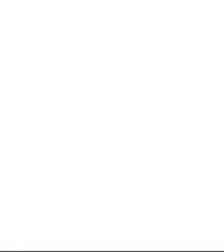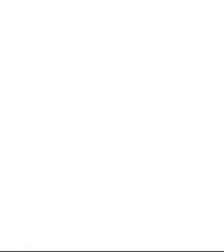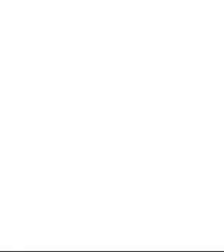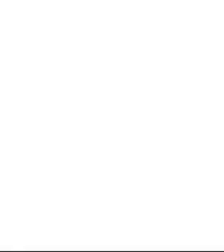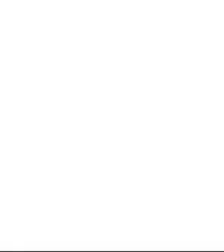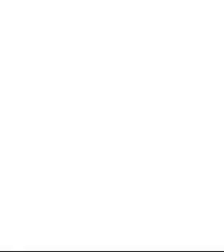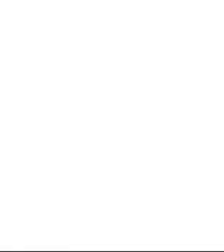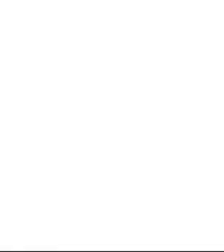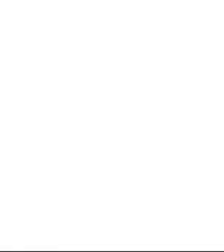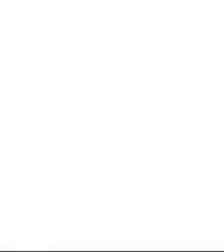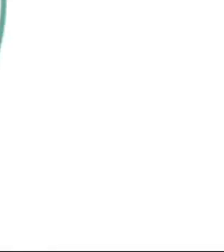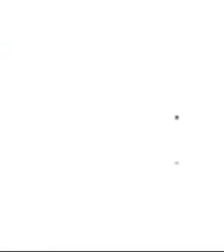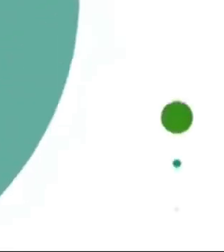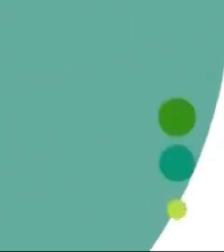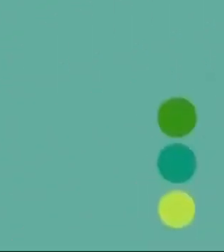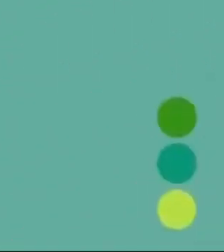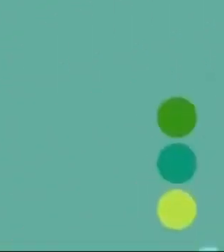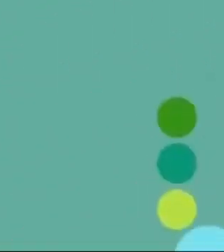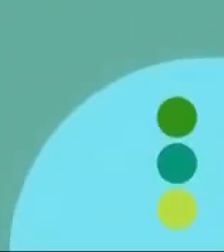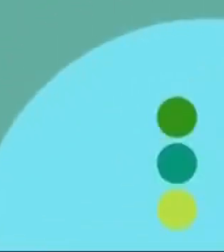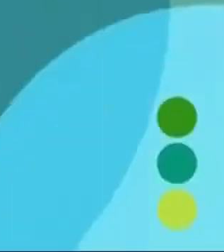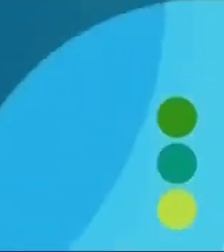E aí